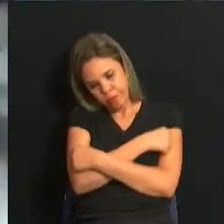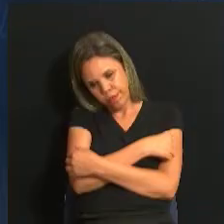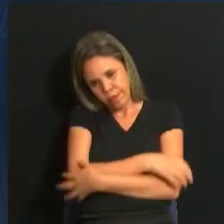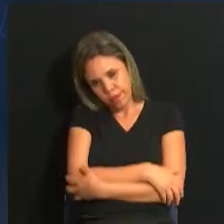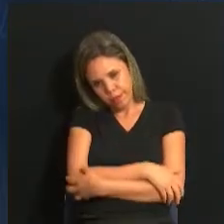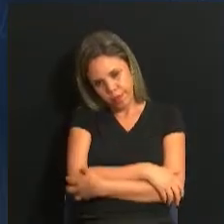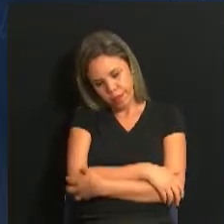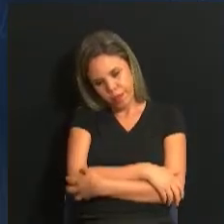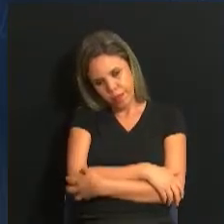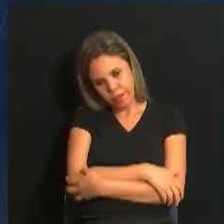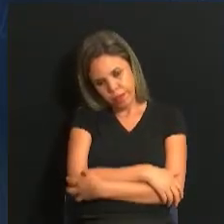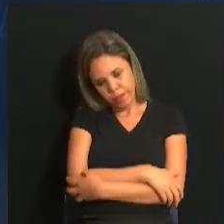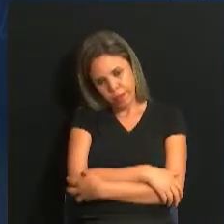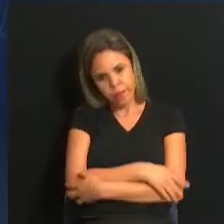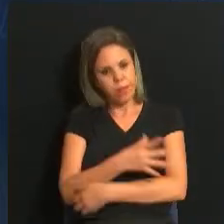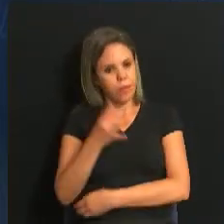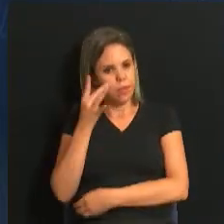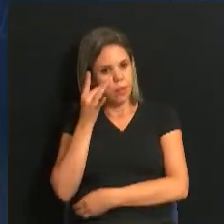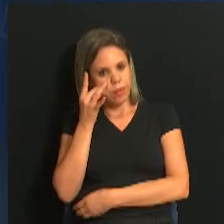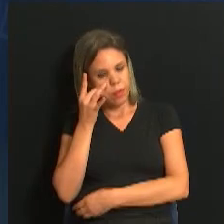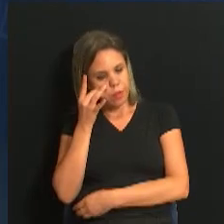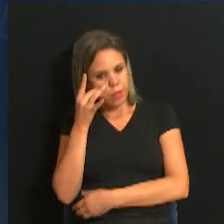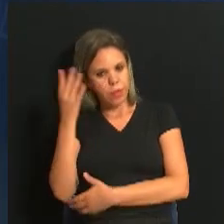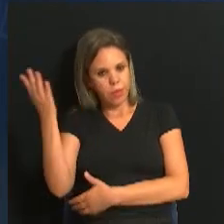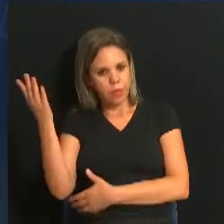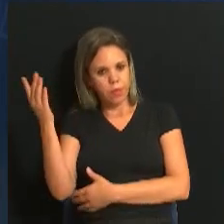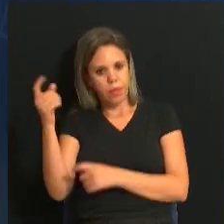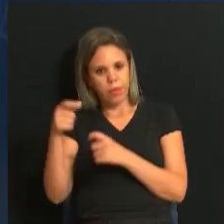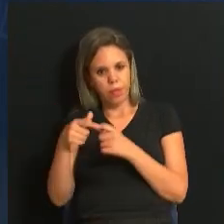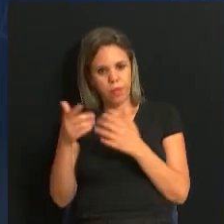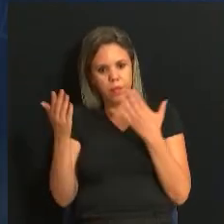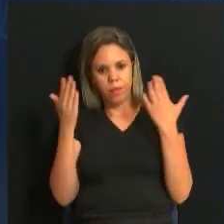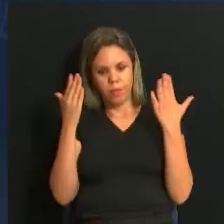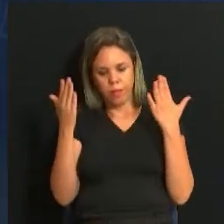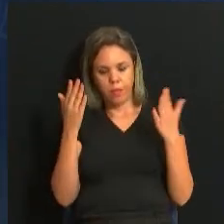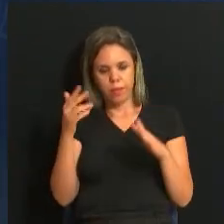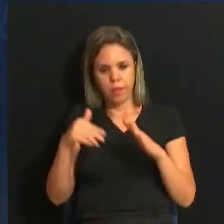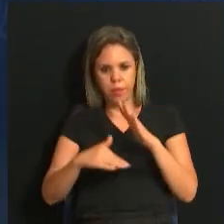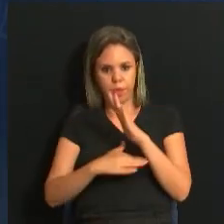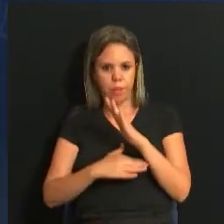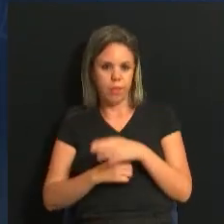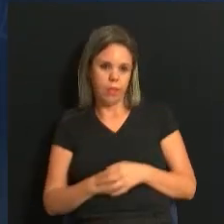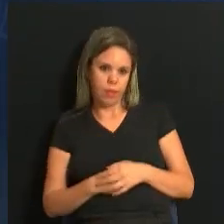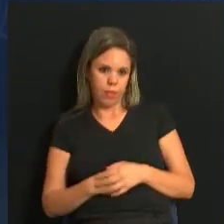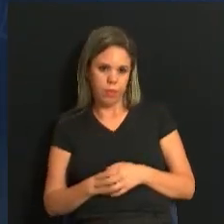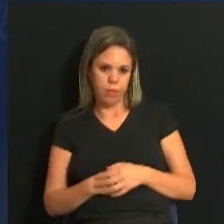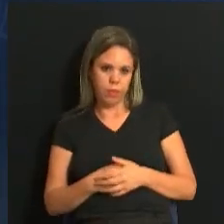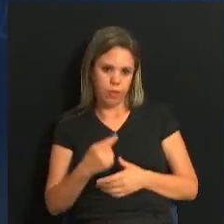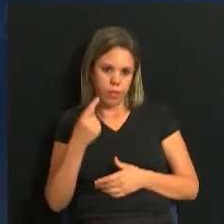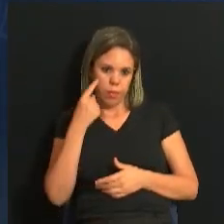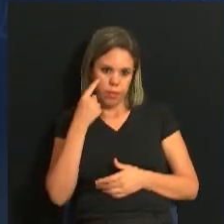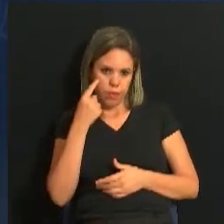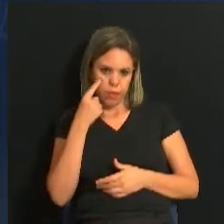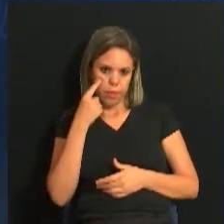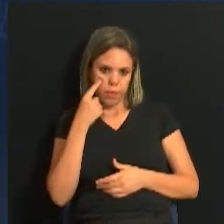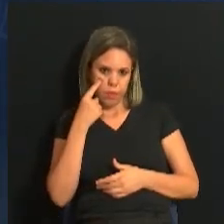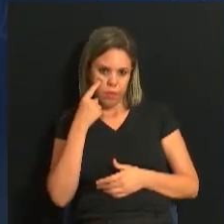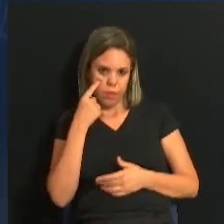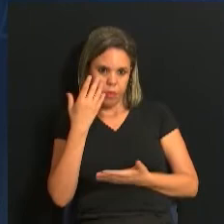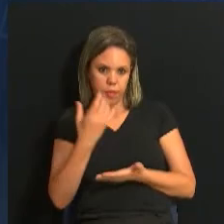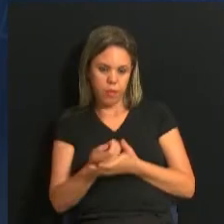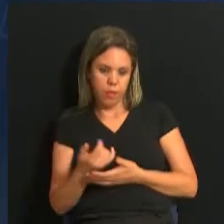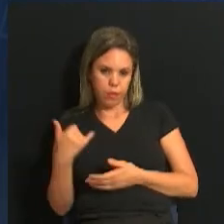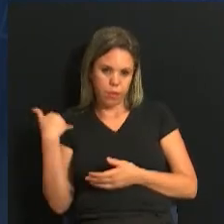aqui agradecemos a presença da Sabrina Amaral aqui no nosso Câmara Notícia. Olha só, hein? Saque Aniversário,